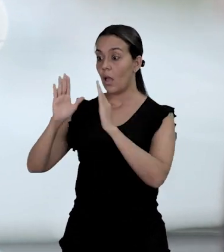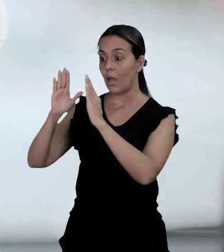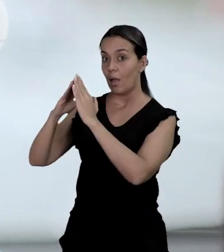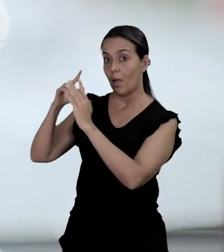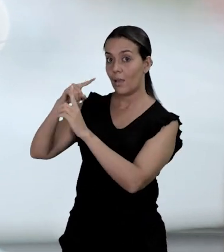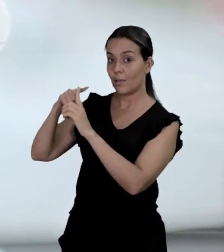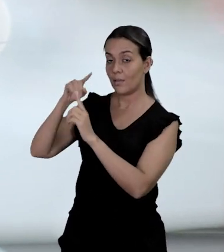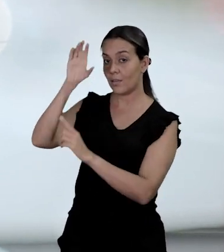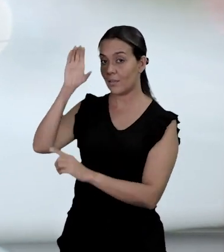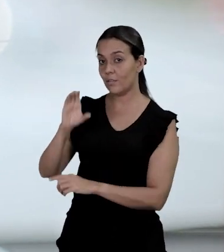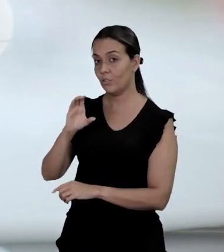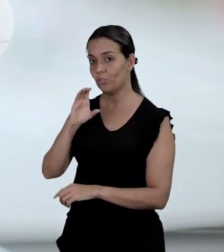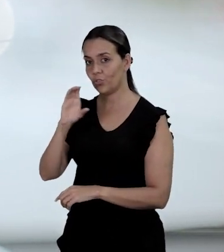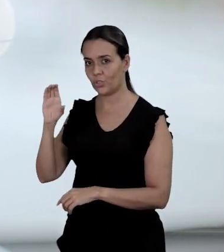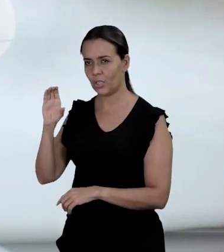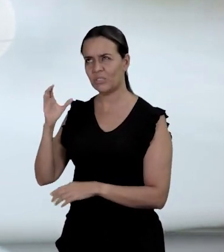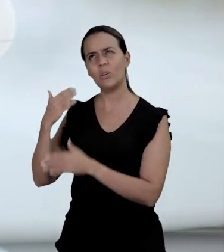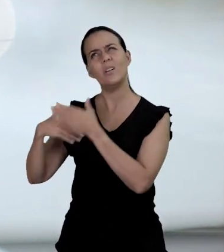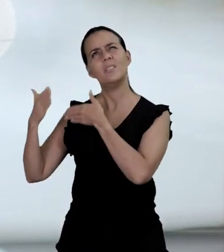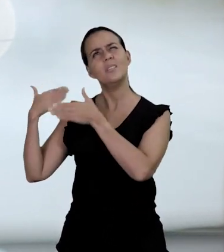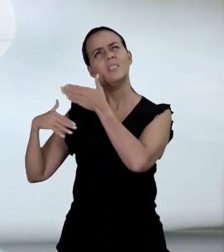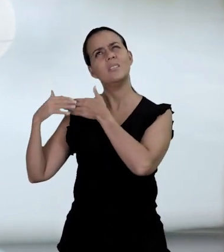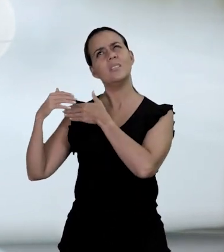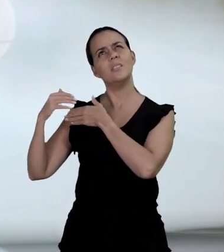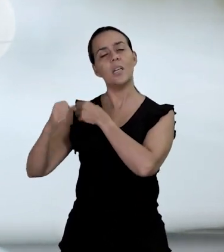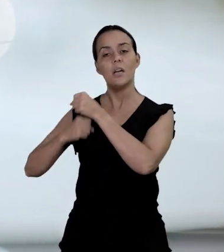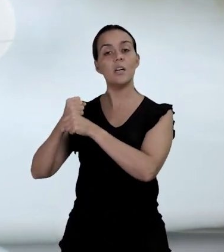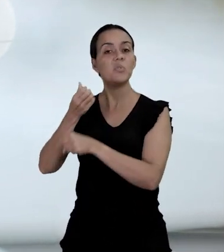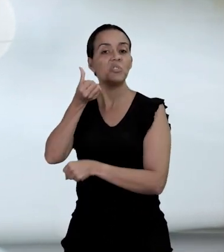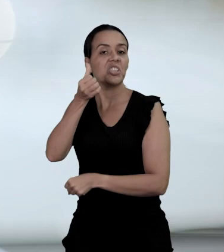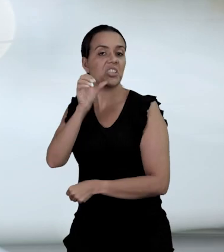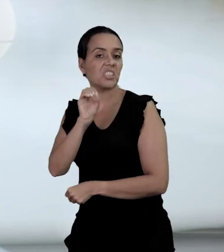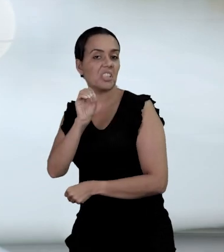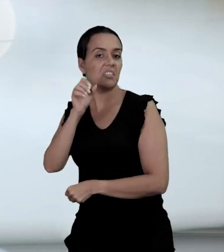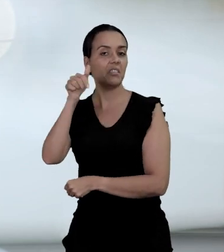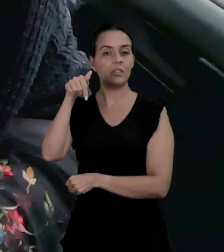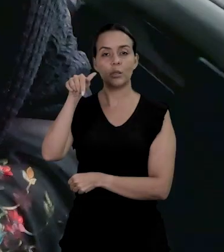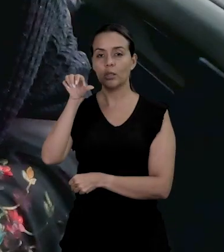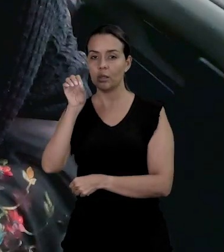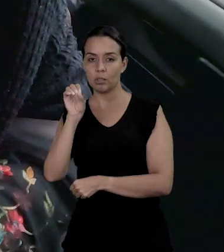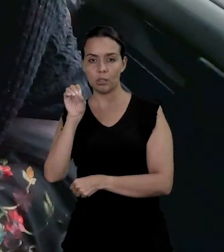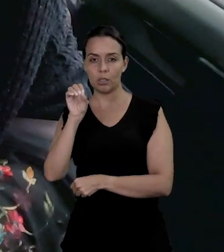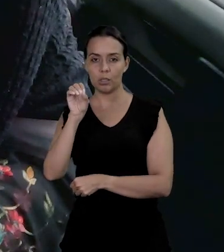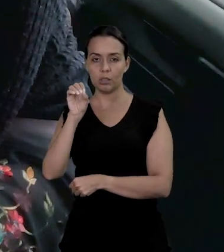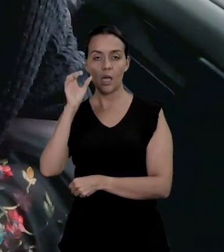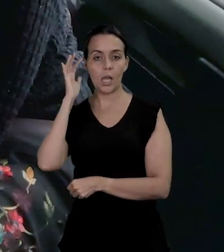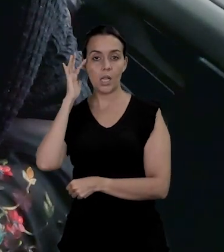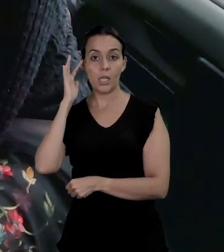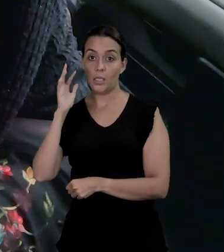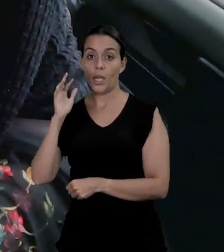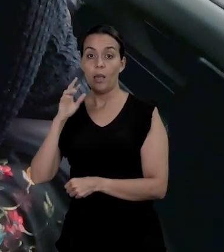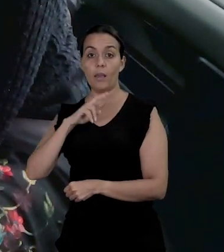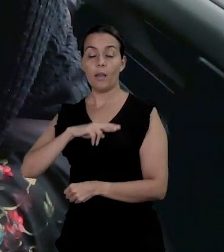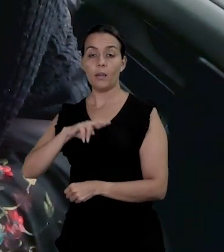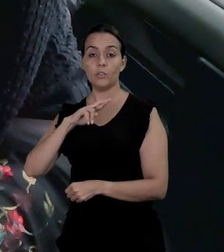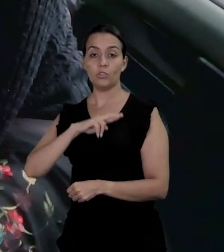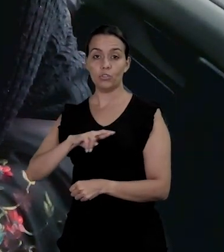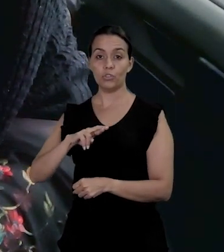uma ideologia. A Igreja Católica ela recorre desde os anos 70,